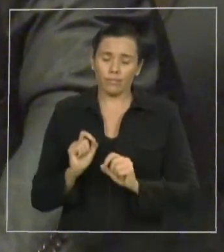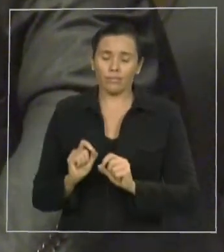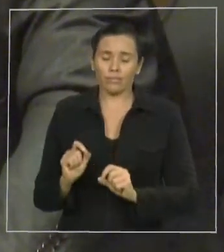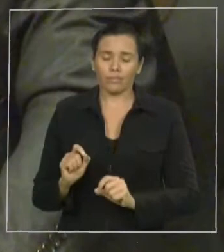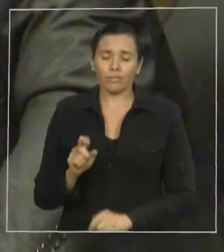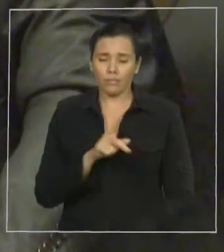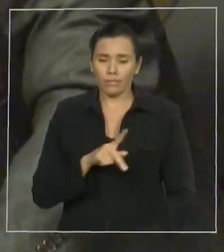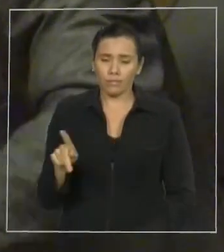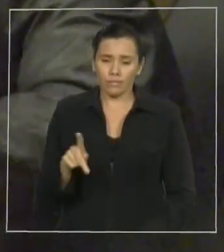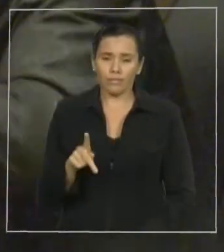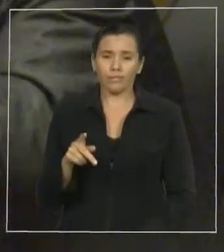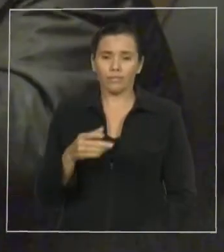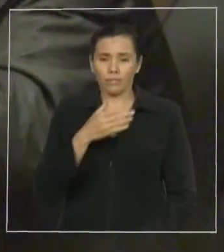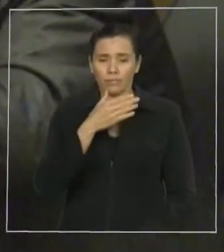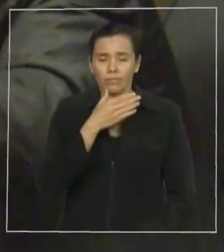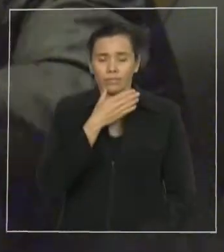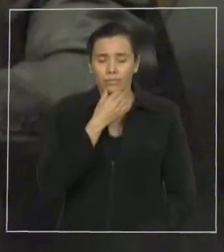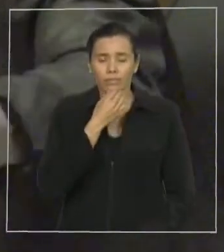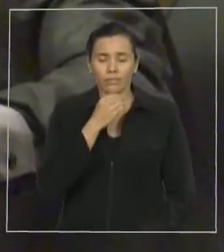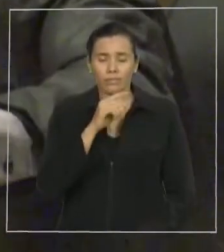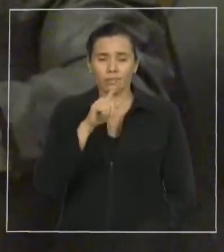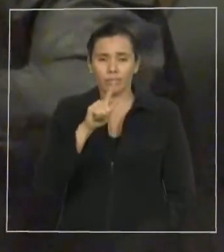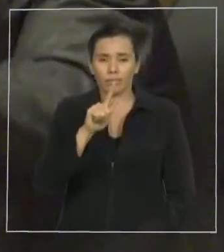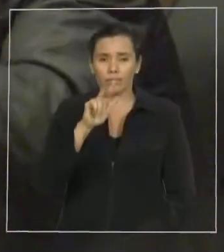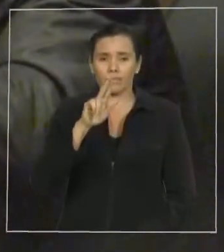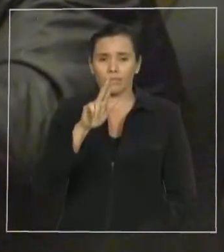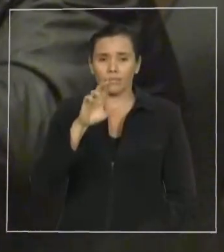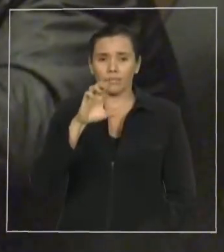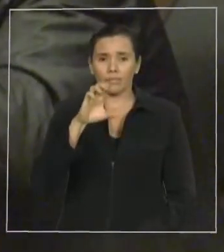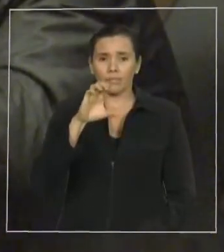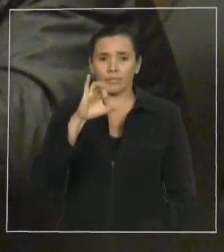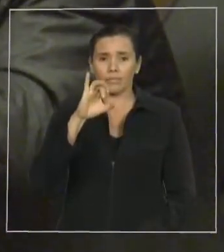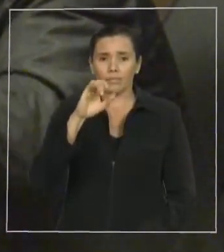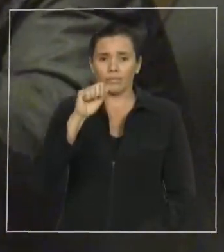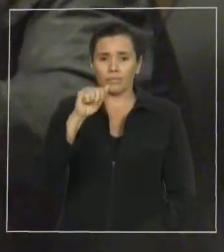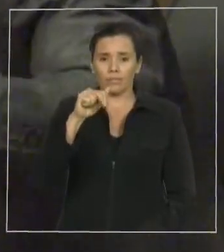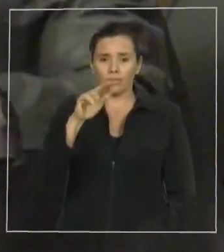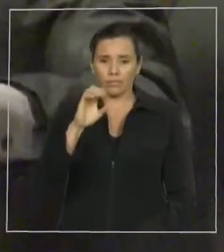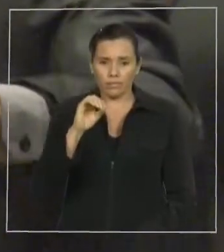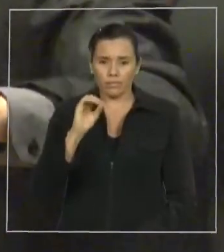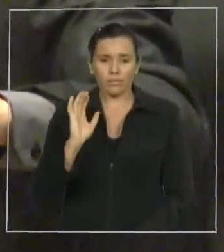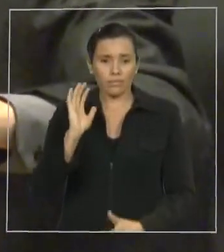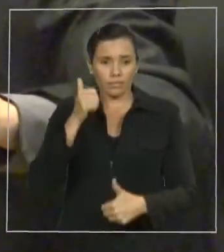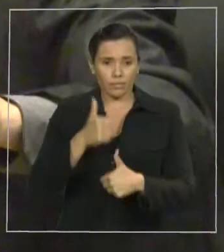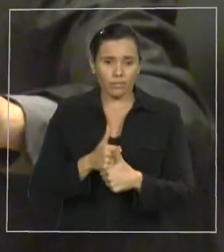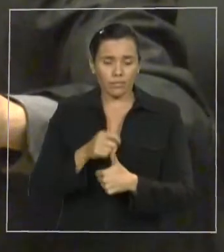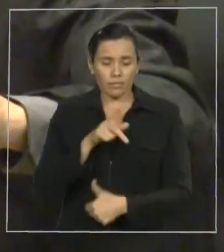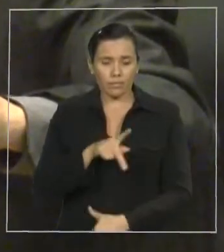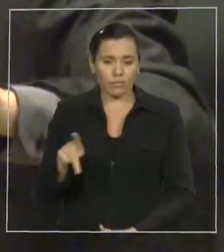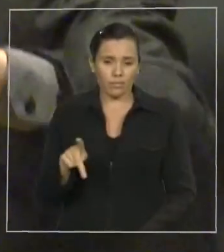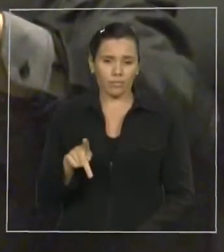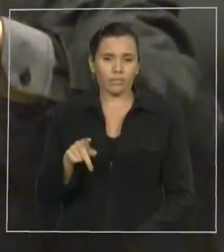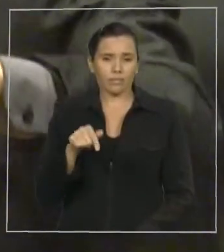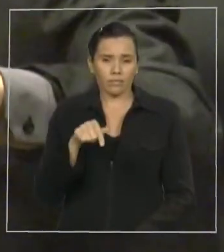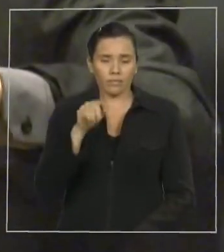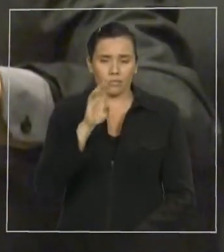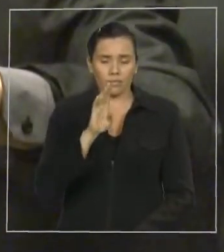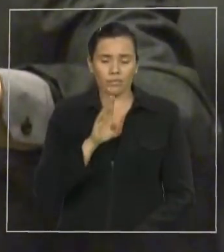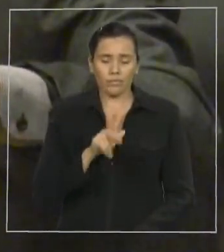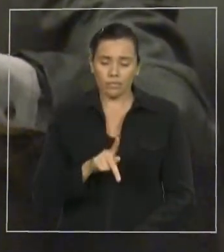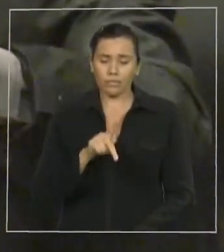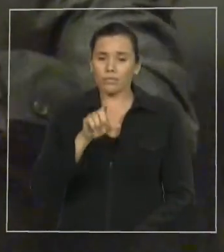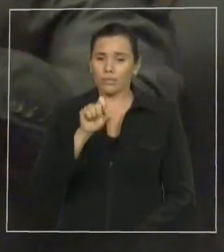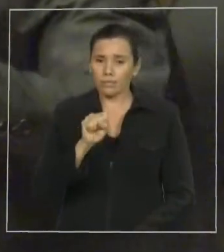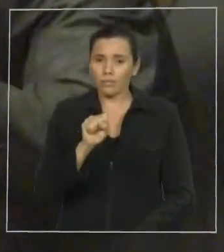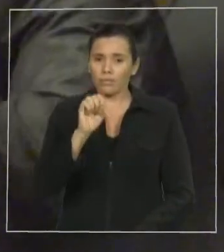assumiu o partido num sentimento muito complicado, numa série de intervenções do PSB pela direção nacional no